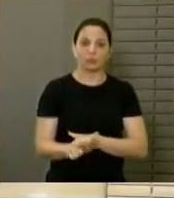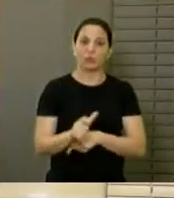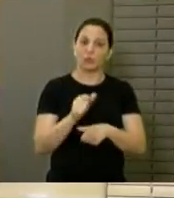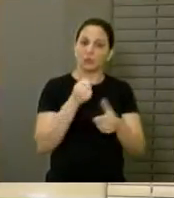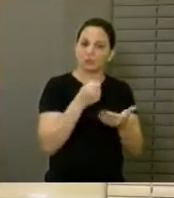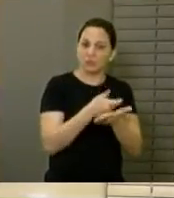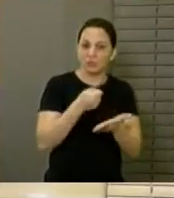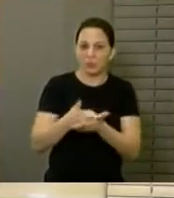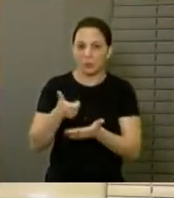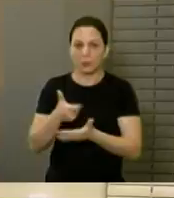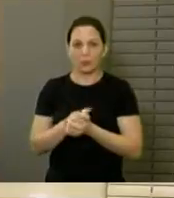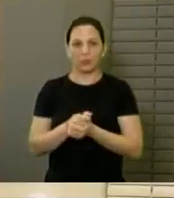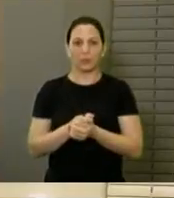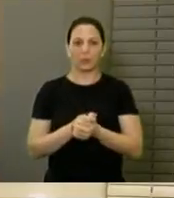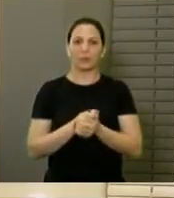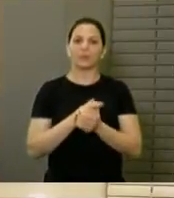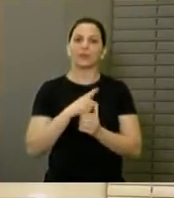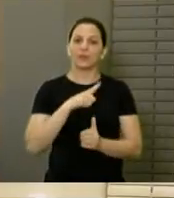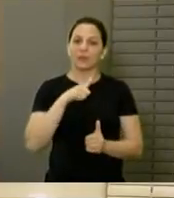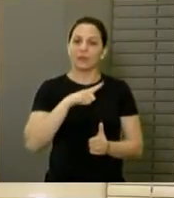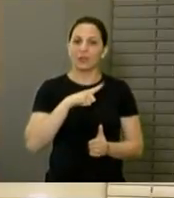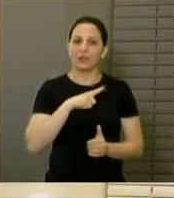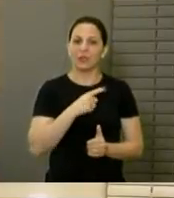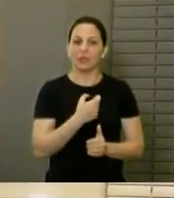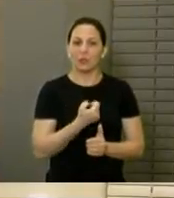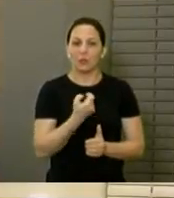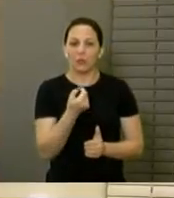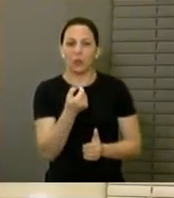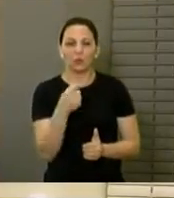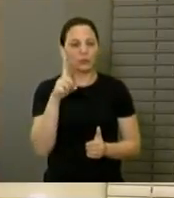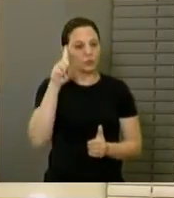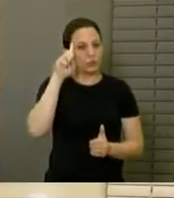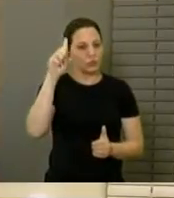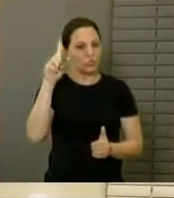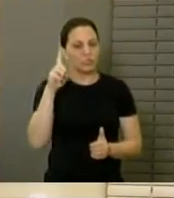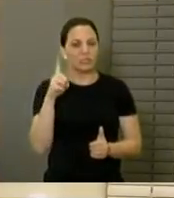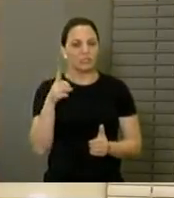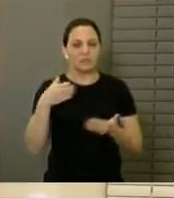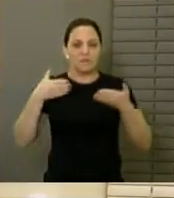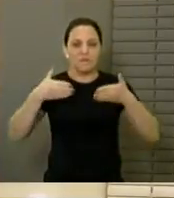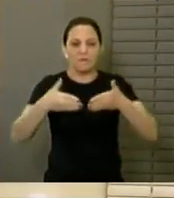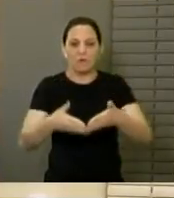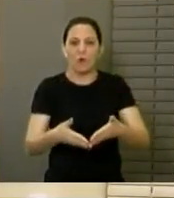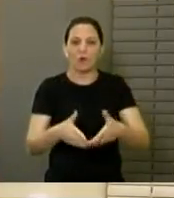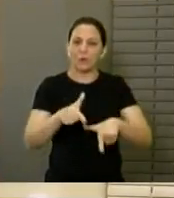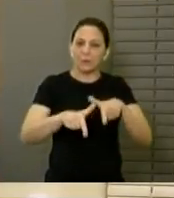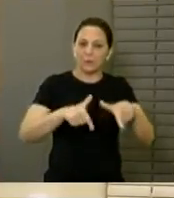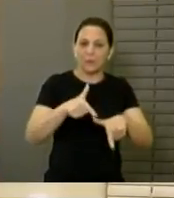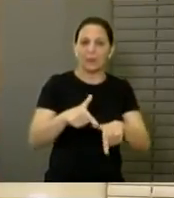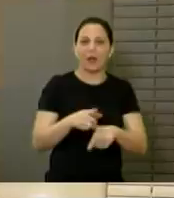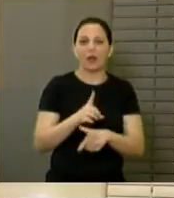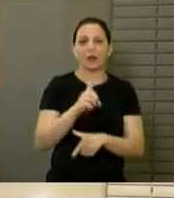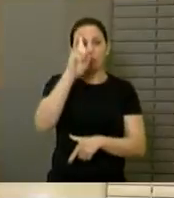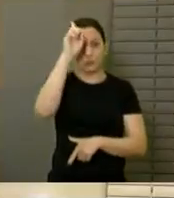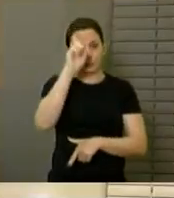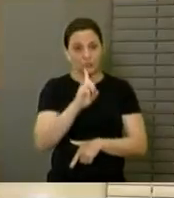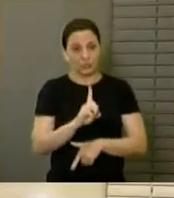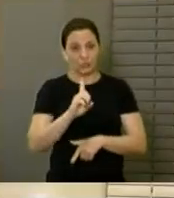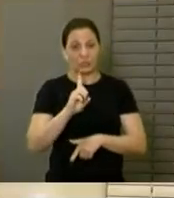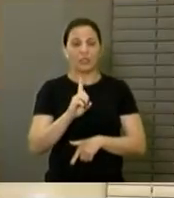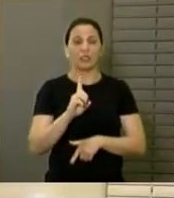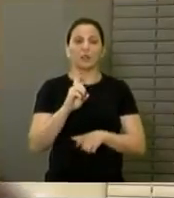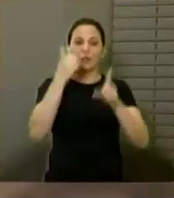Pretendo me dedicar, nesses poucos dias que tenho como vereador, a temas de grande interesse da população, como os direitos dos deficientes,